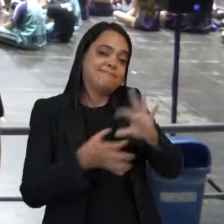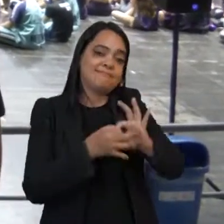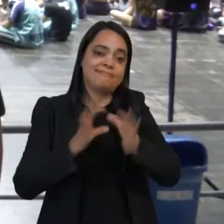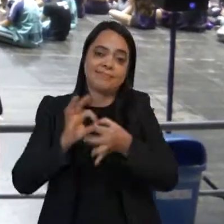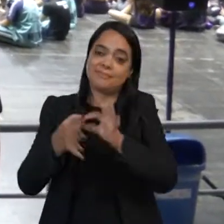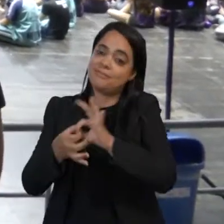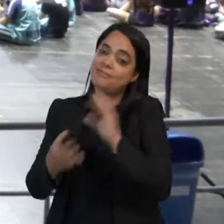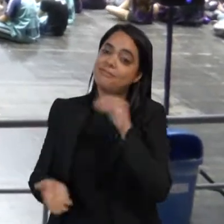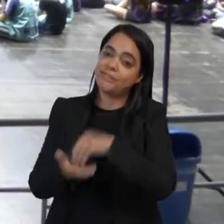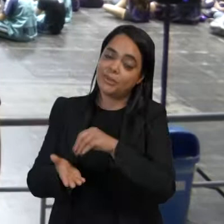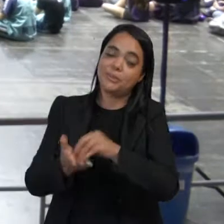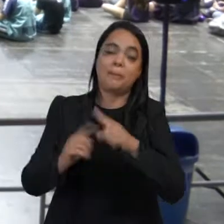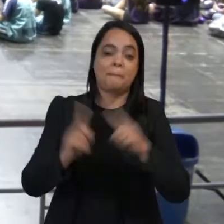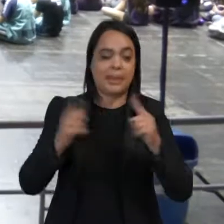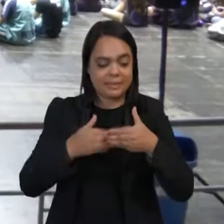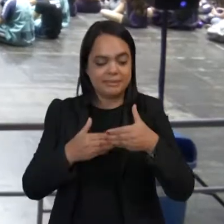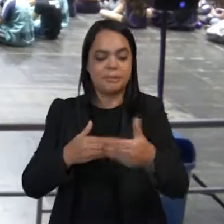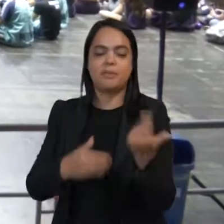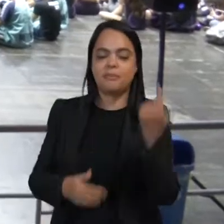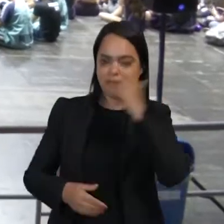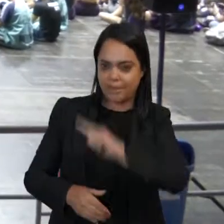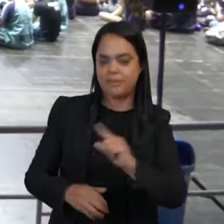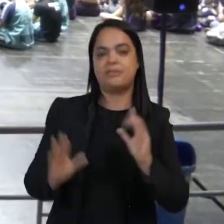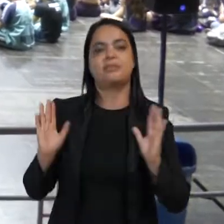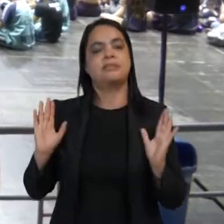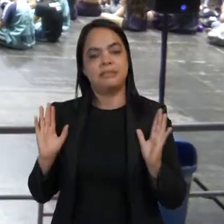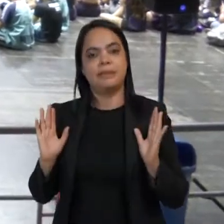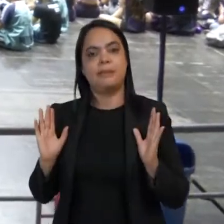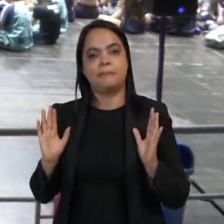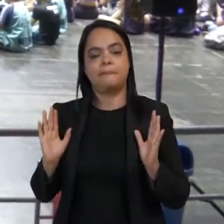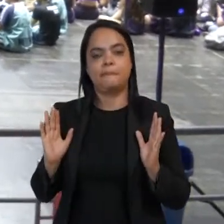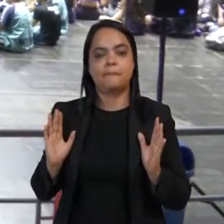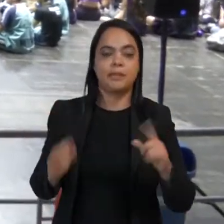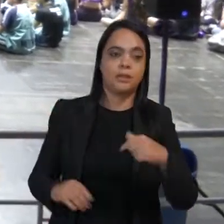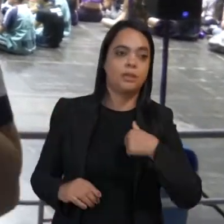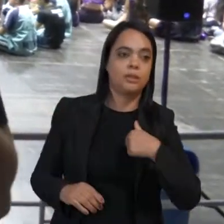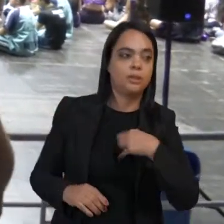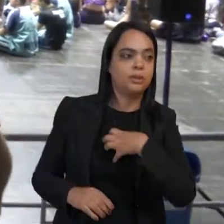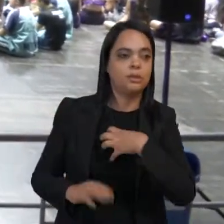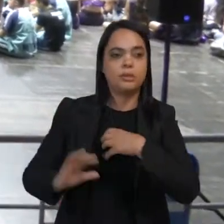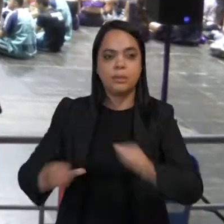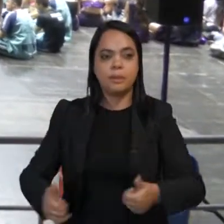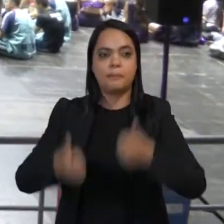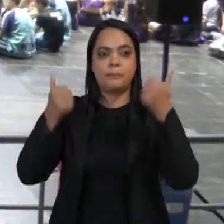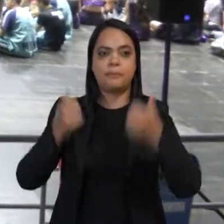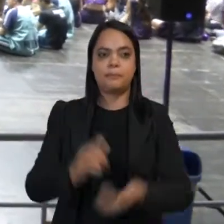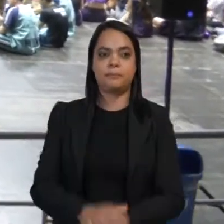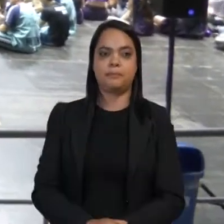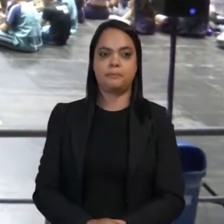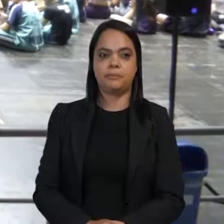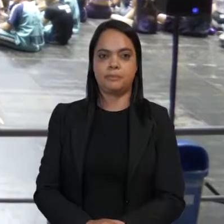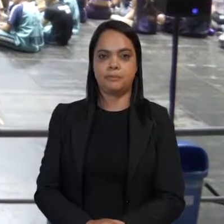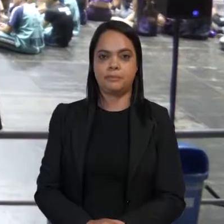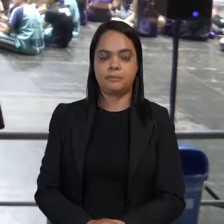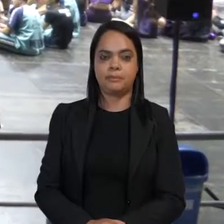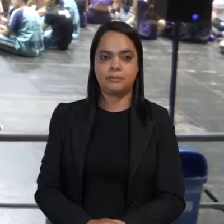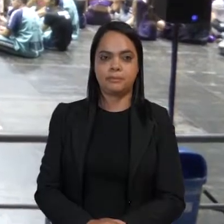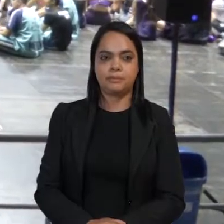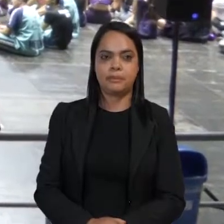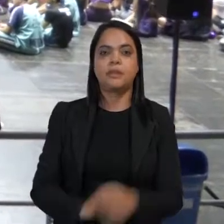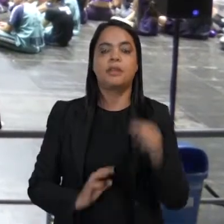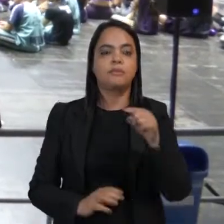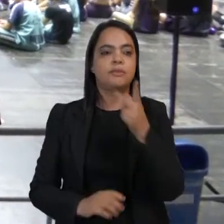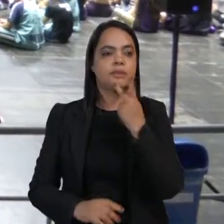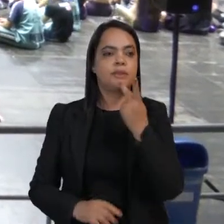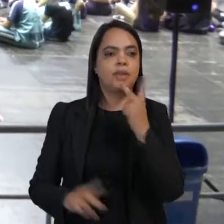falta nessa edição, mas espero que nas próximas conserte. Mas de resto, eu só tenho a minha melhor expectativa aqui. Sem dúvida. E